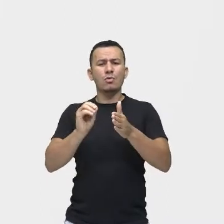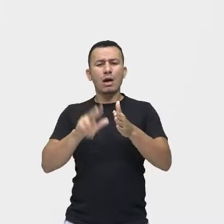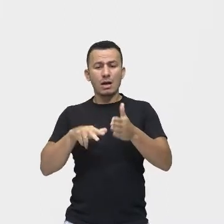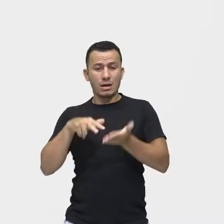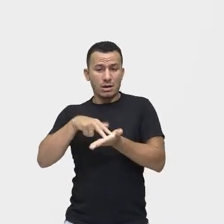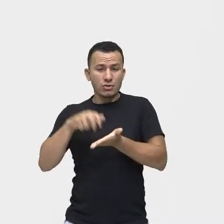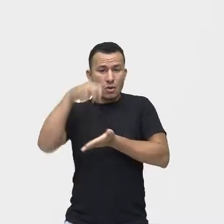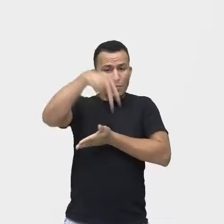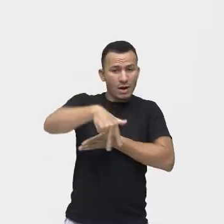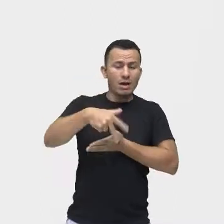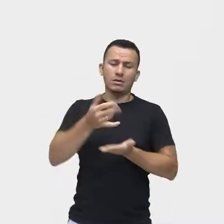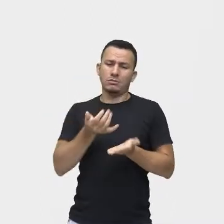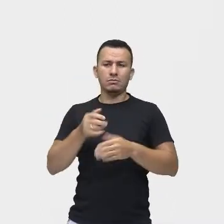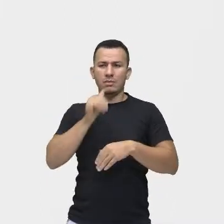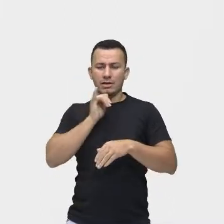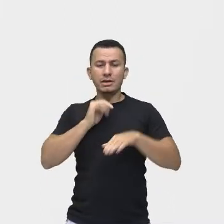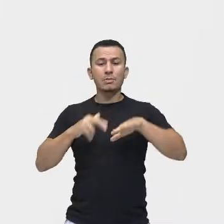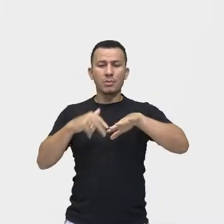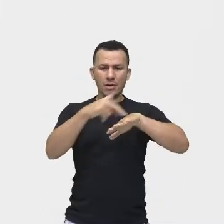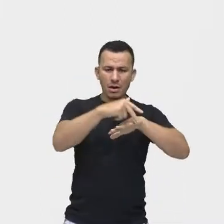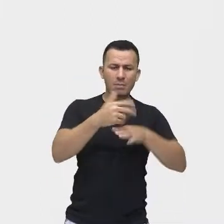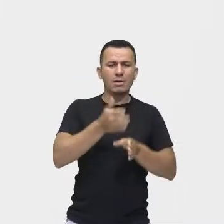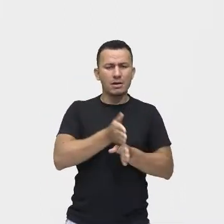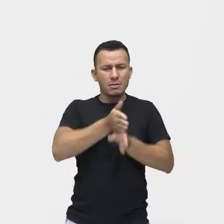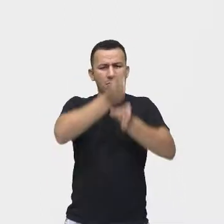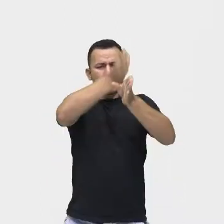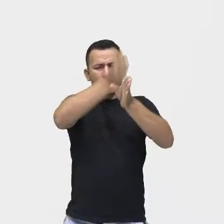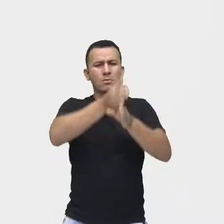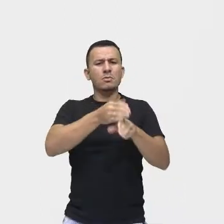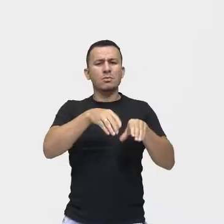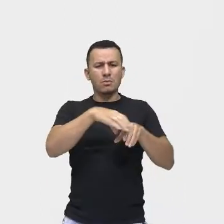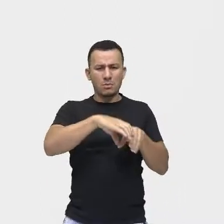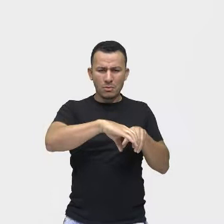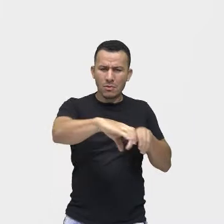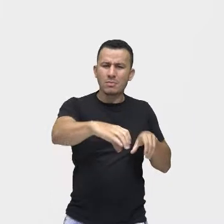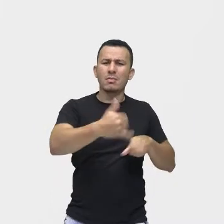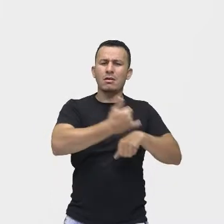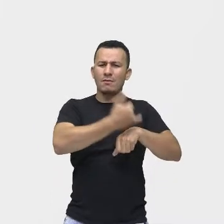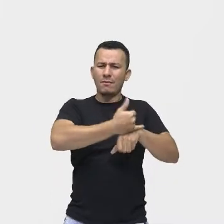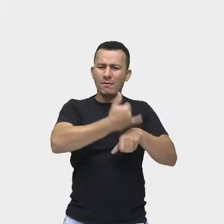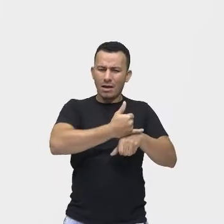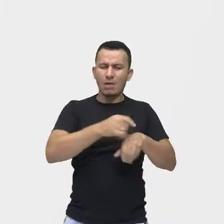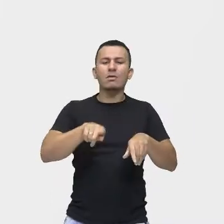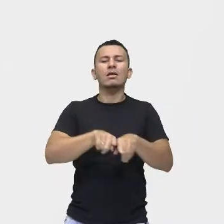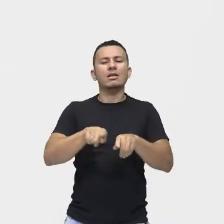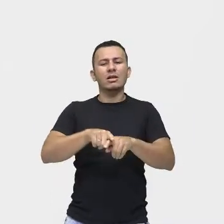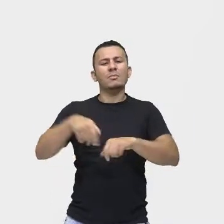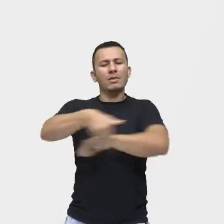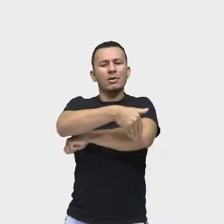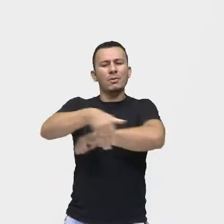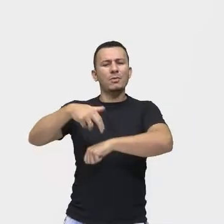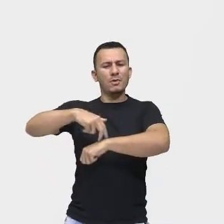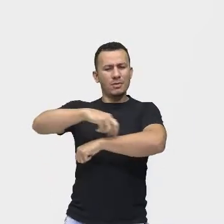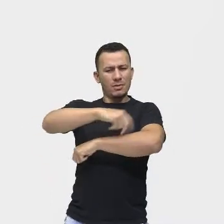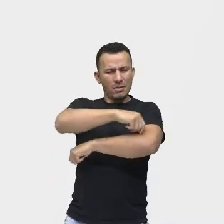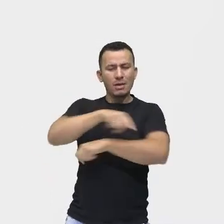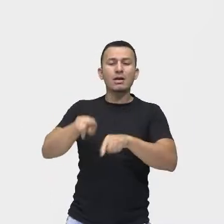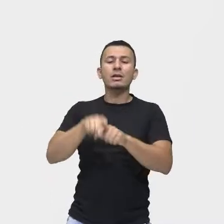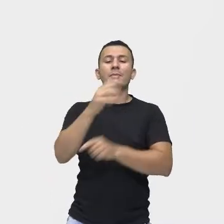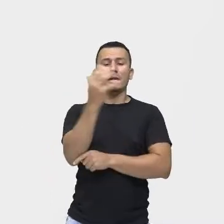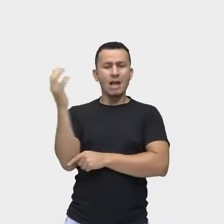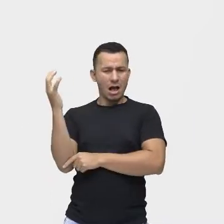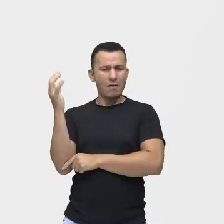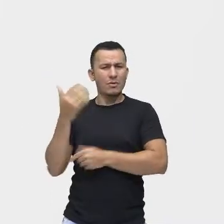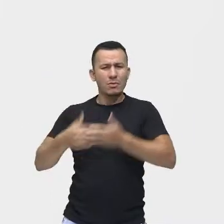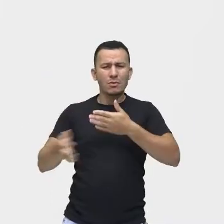como rampas, escadas, muros, corrimãos, calçadas e árvores. Qualquer